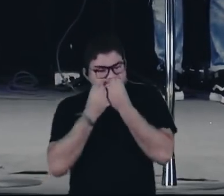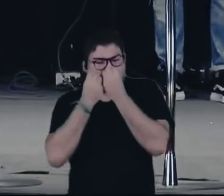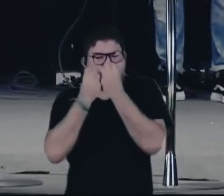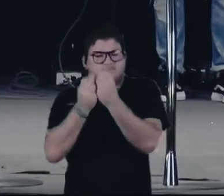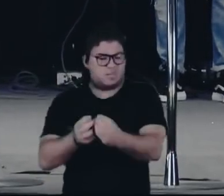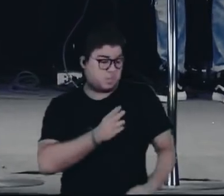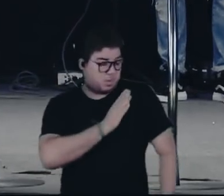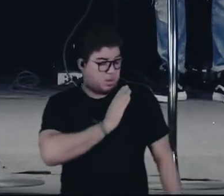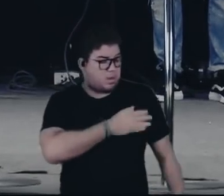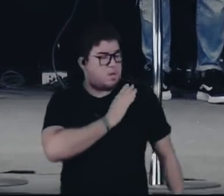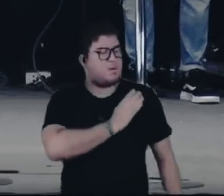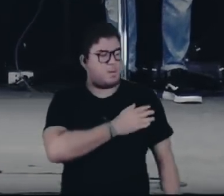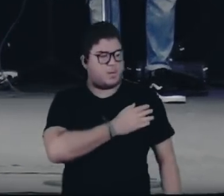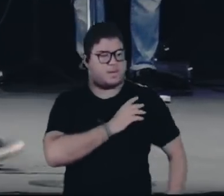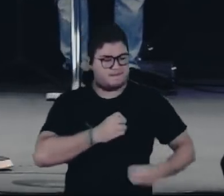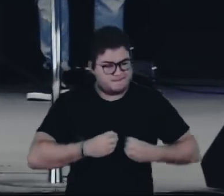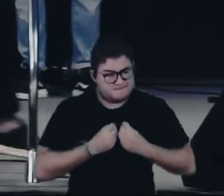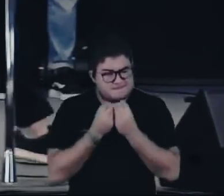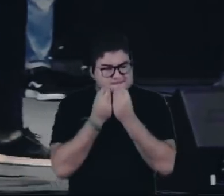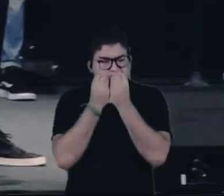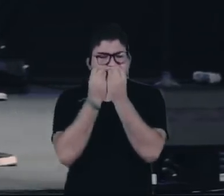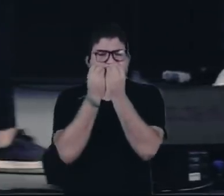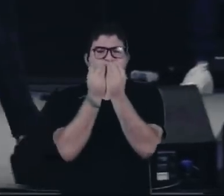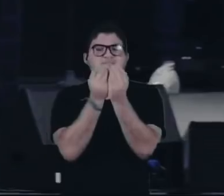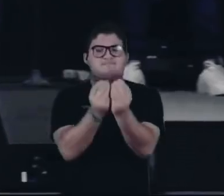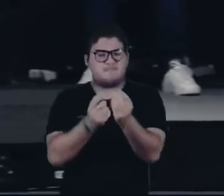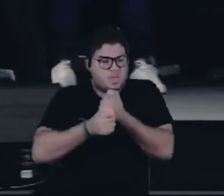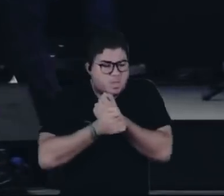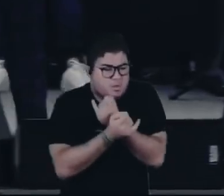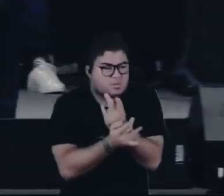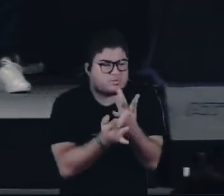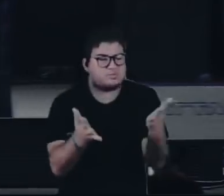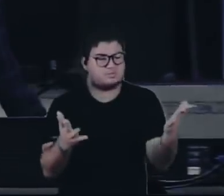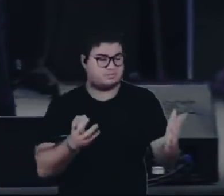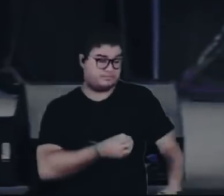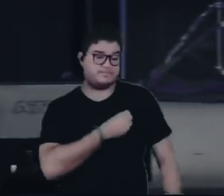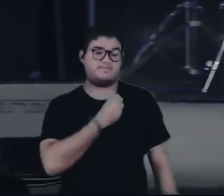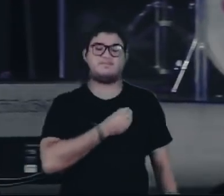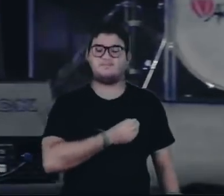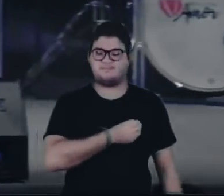o nosso coração. É aí que a gente investe.